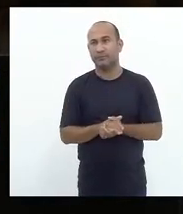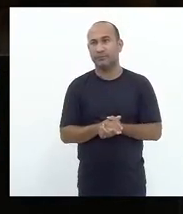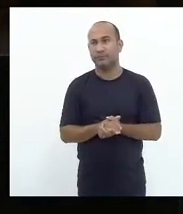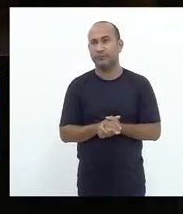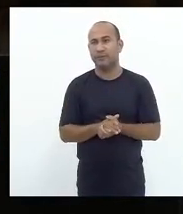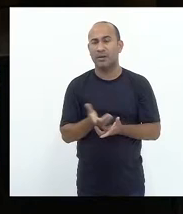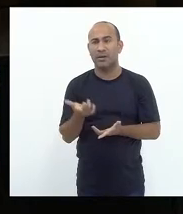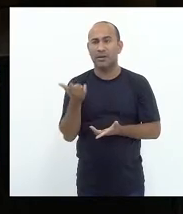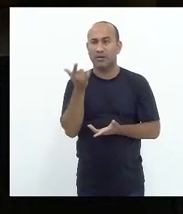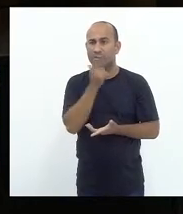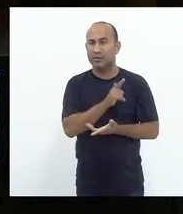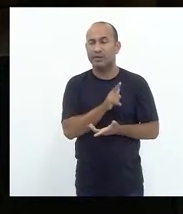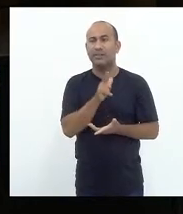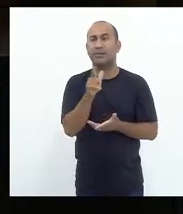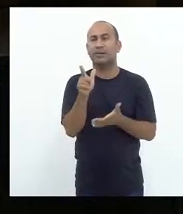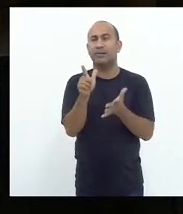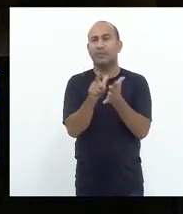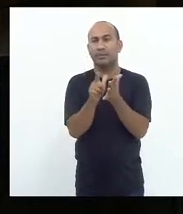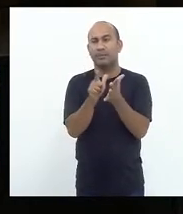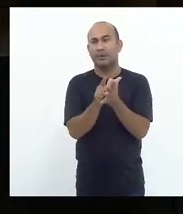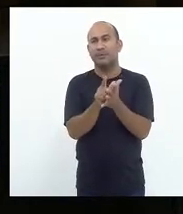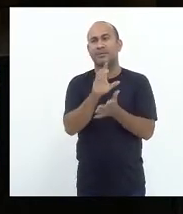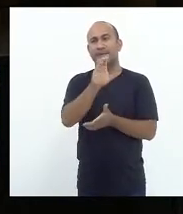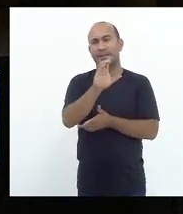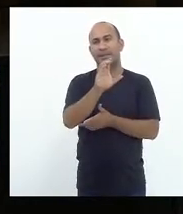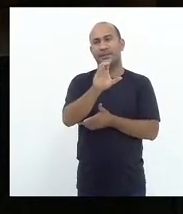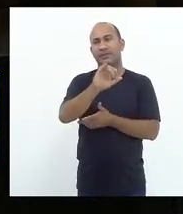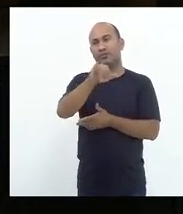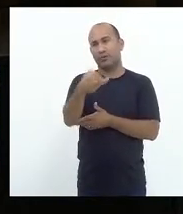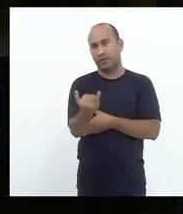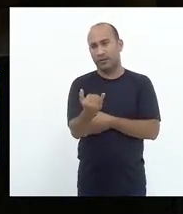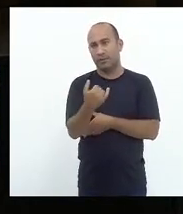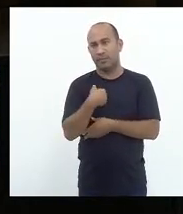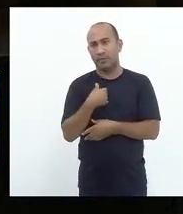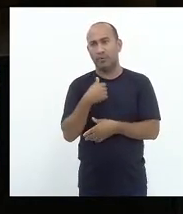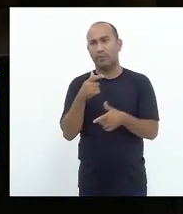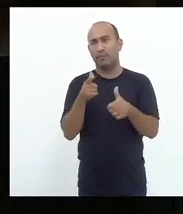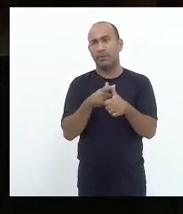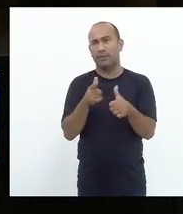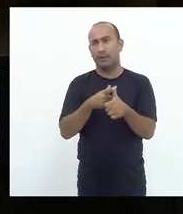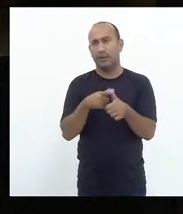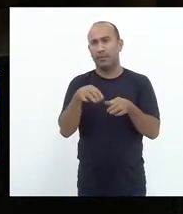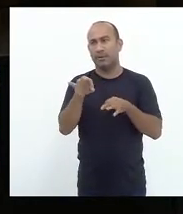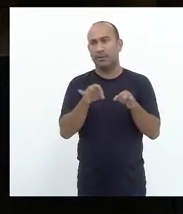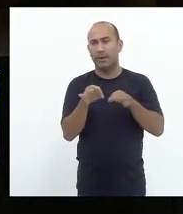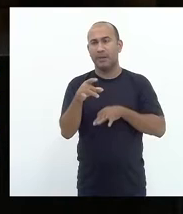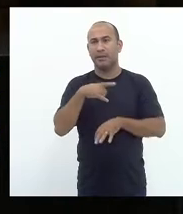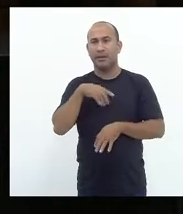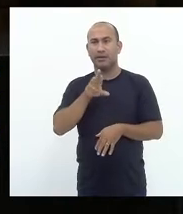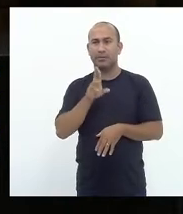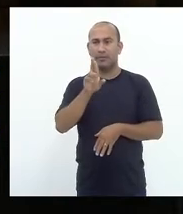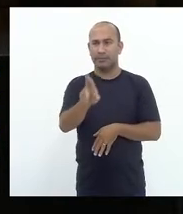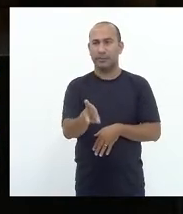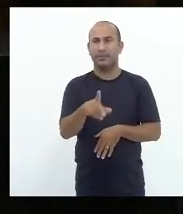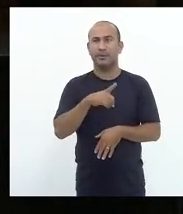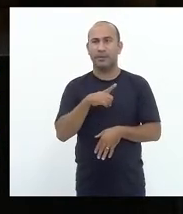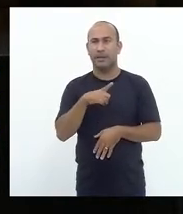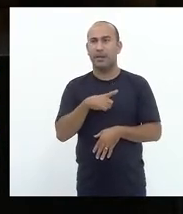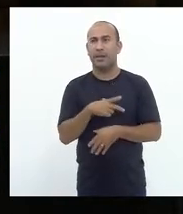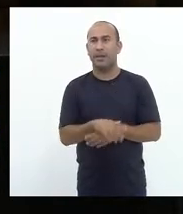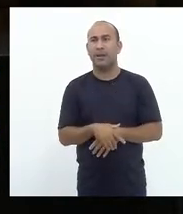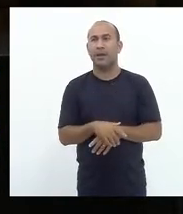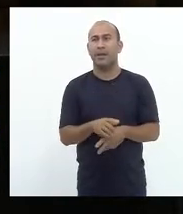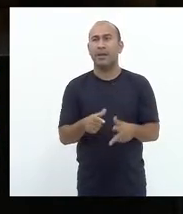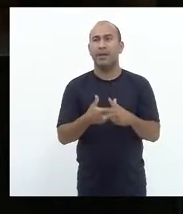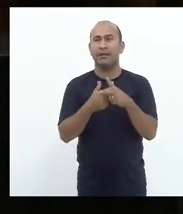eles não conseguiram nem sair da CCJ. Meu primeiro projeto tem um resultado de um parecer